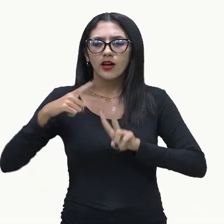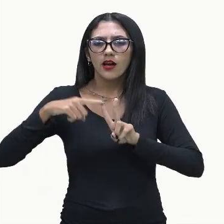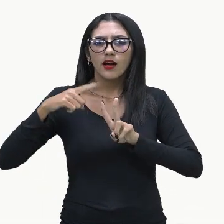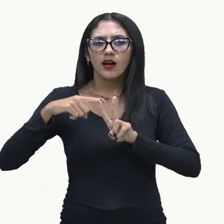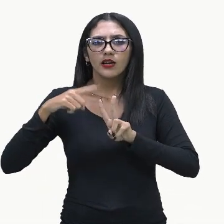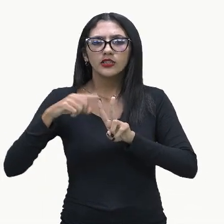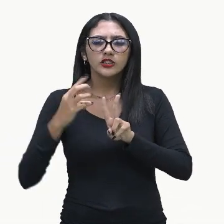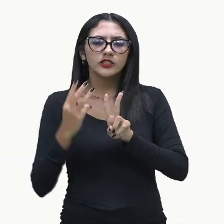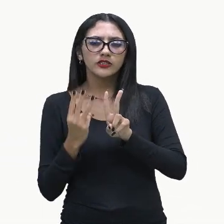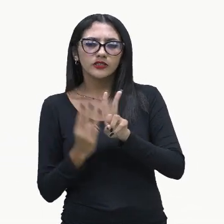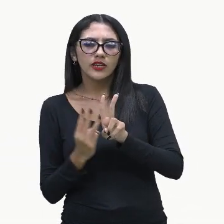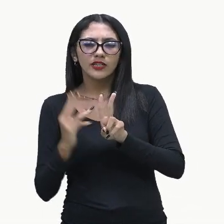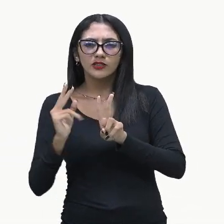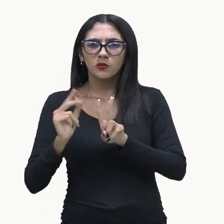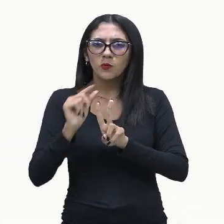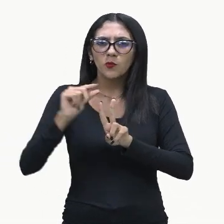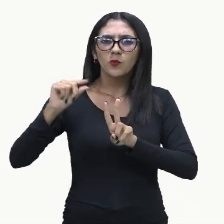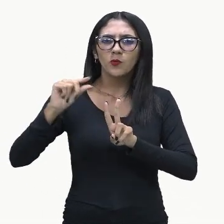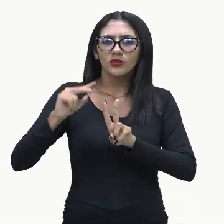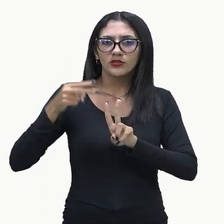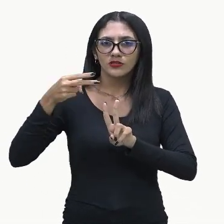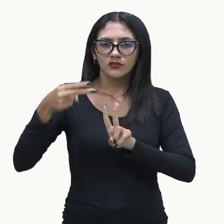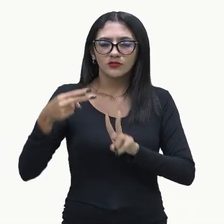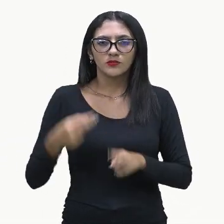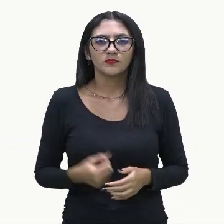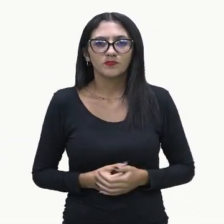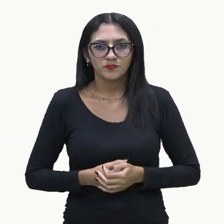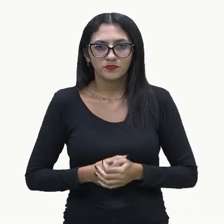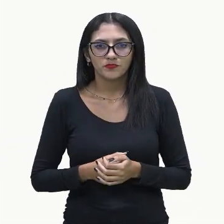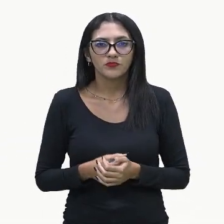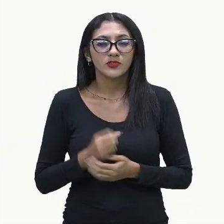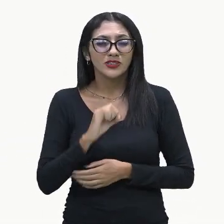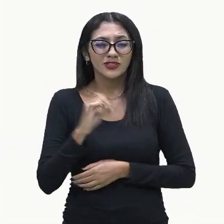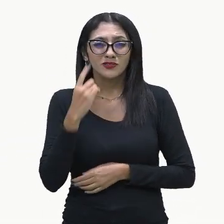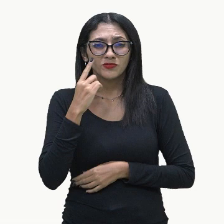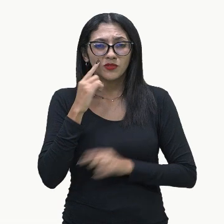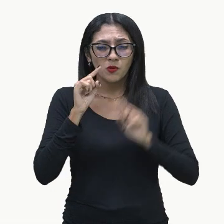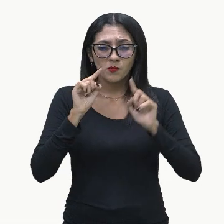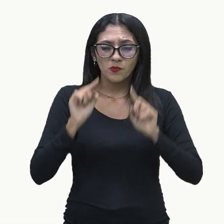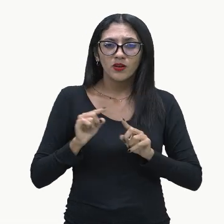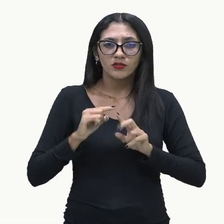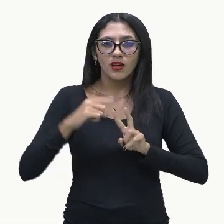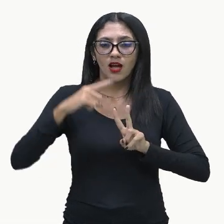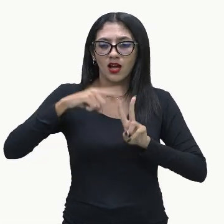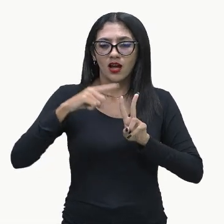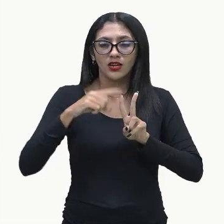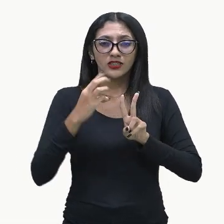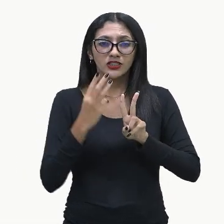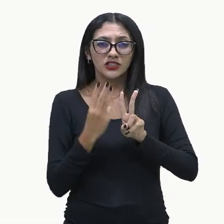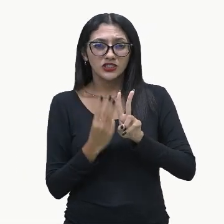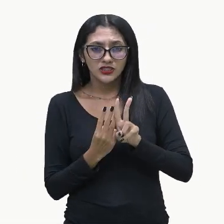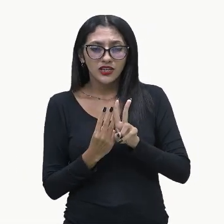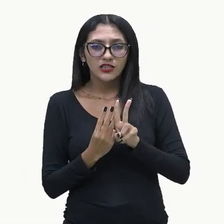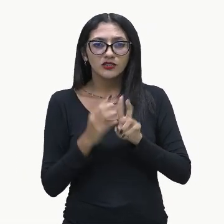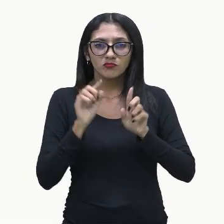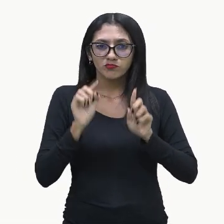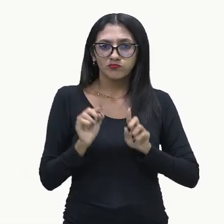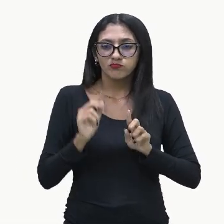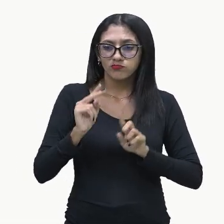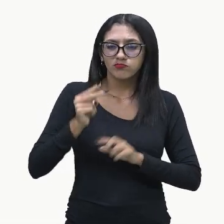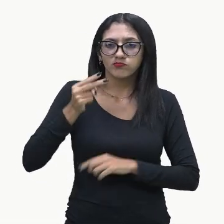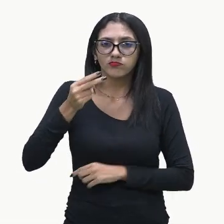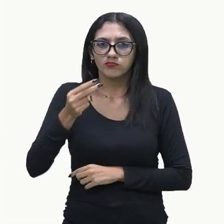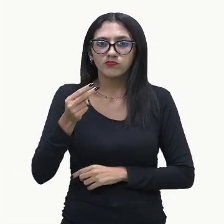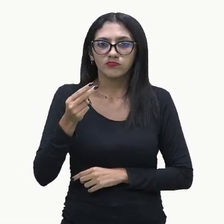tem uma raiz, como é que eu faço? Sempre que você tiver uma raiz quadrada e um A ao quadrado, observe que aqui na frente não tem nenhum número,